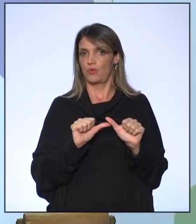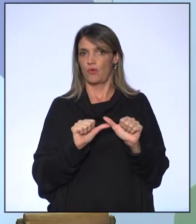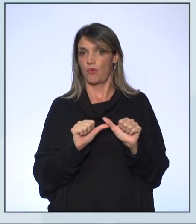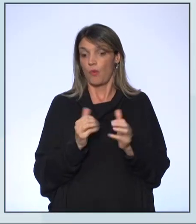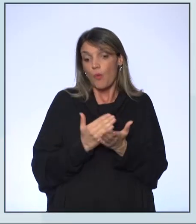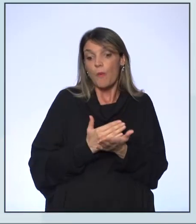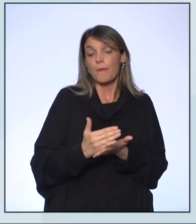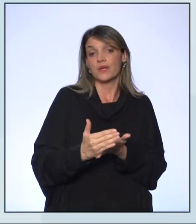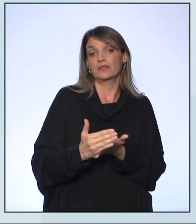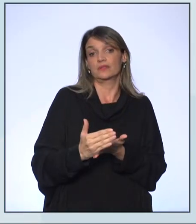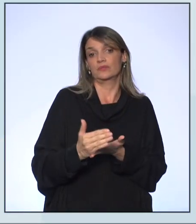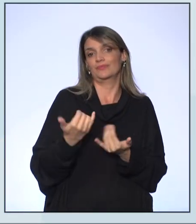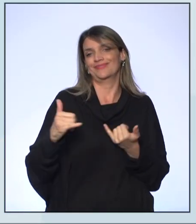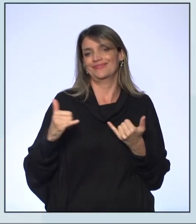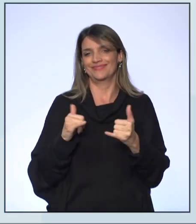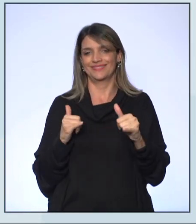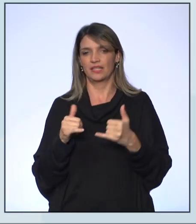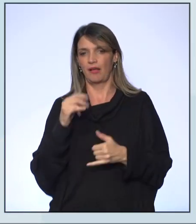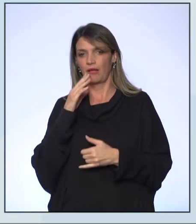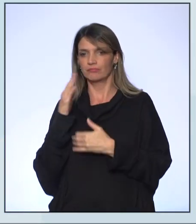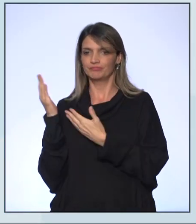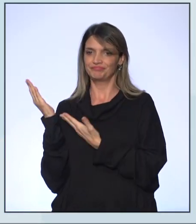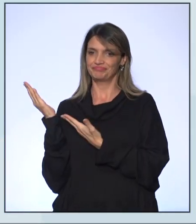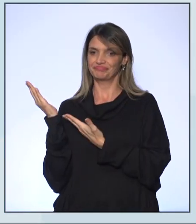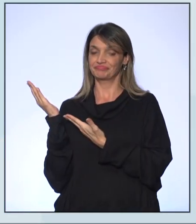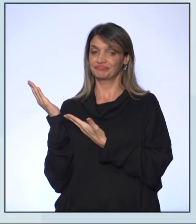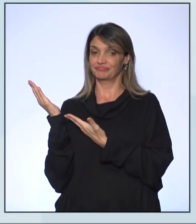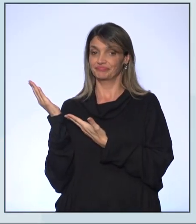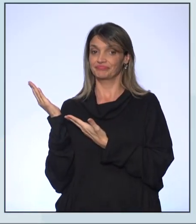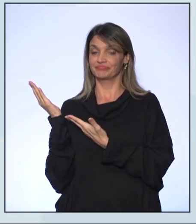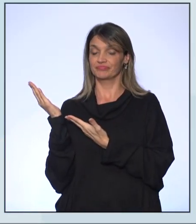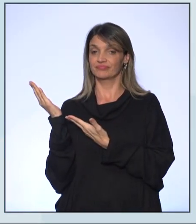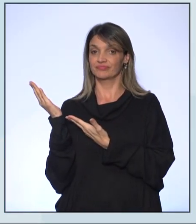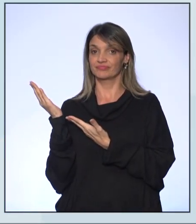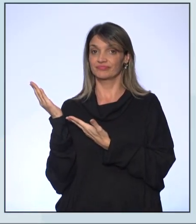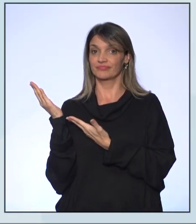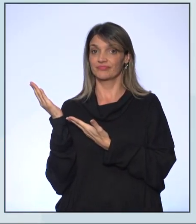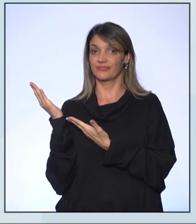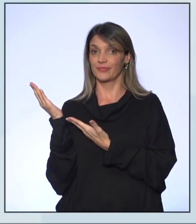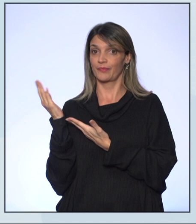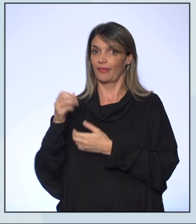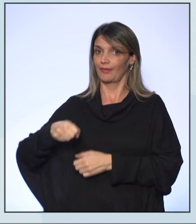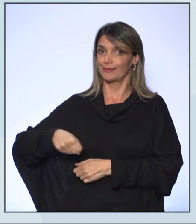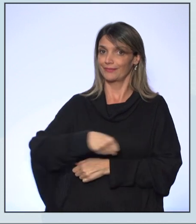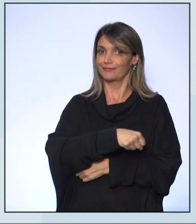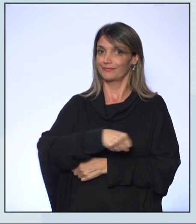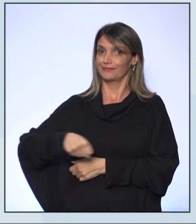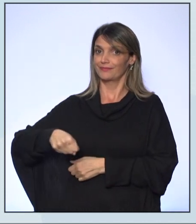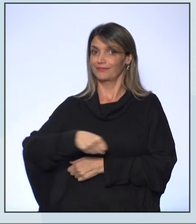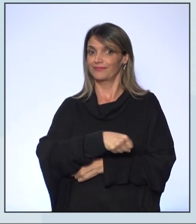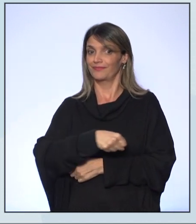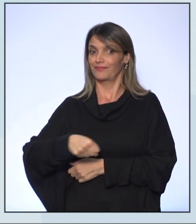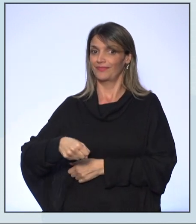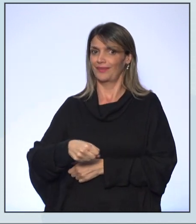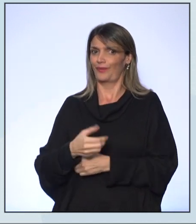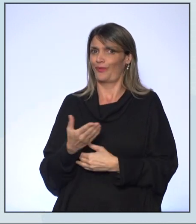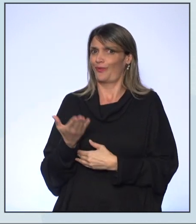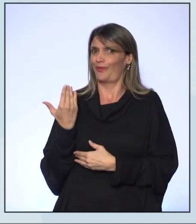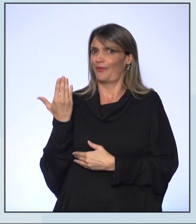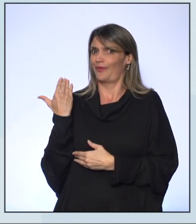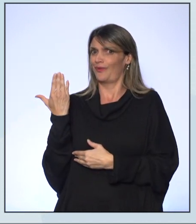da eletricidade. Veja nessa figura aí, olha, você pode reparar, o ferro de passar. Olha como